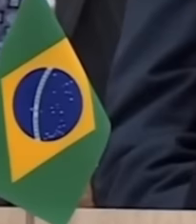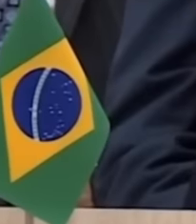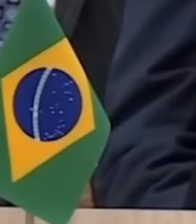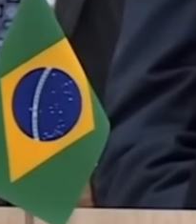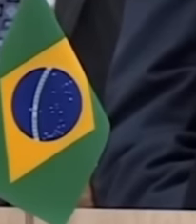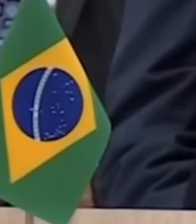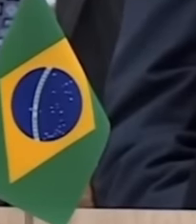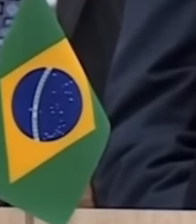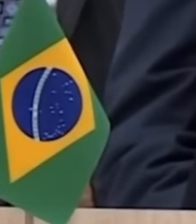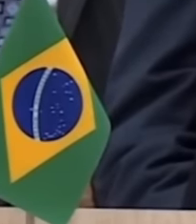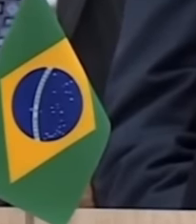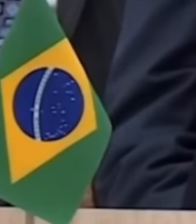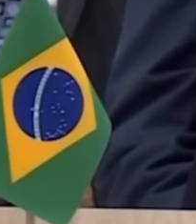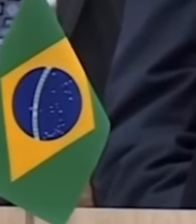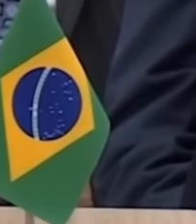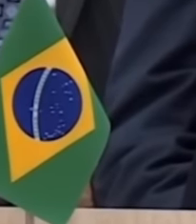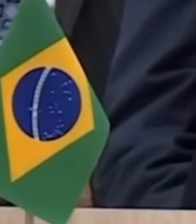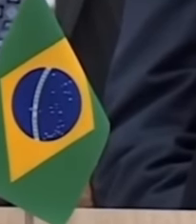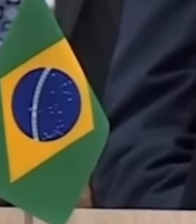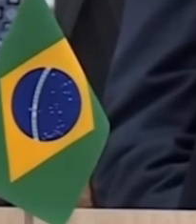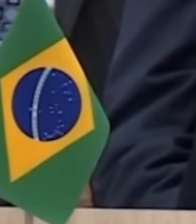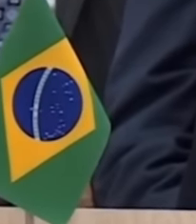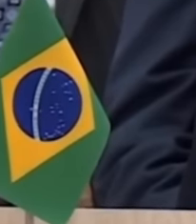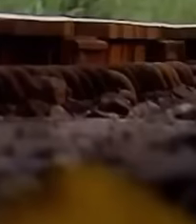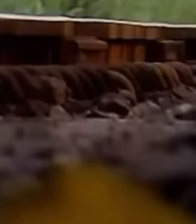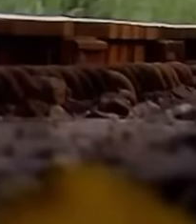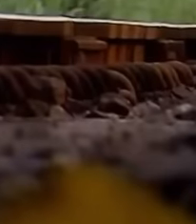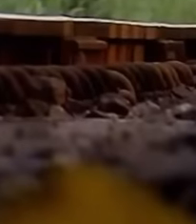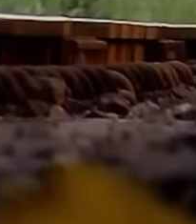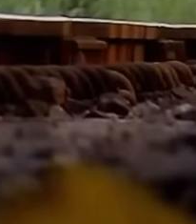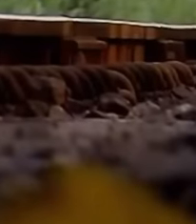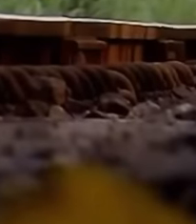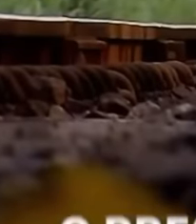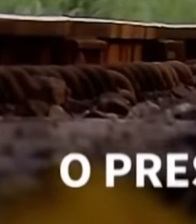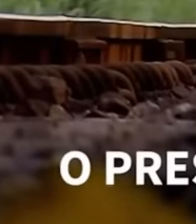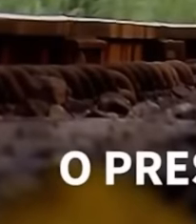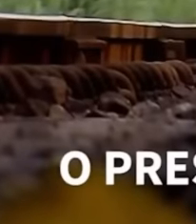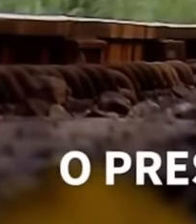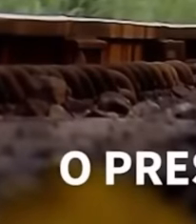empresários e criar maior integração entre nossas economias.